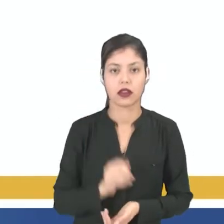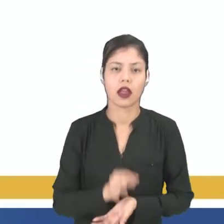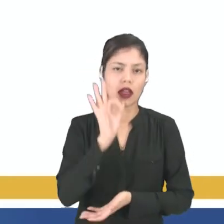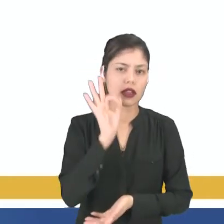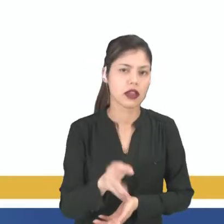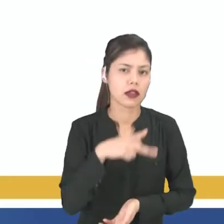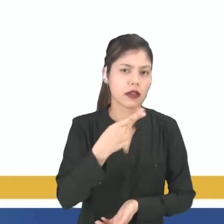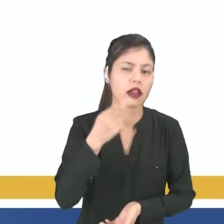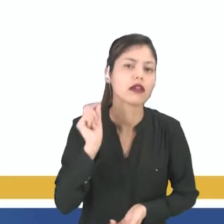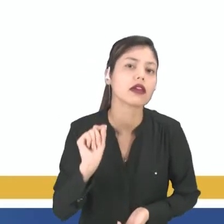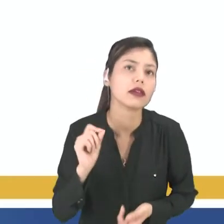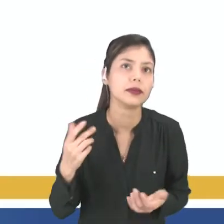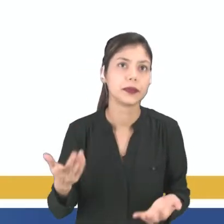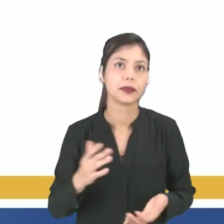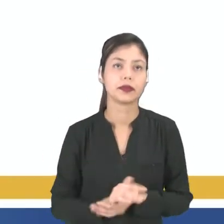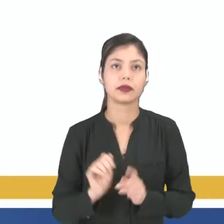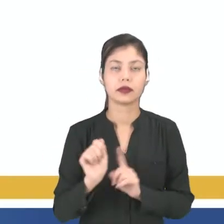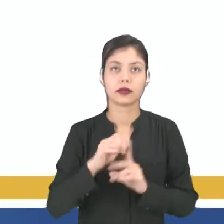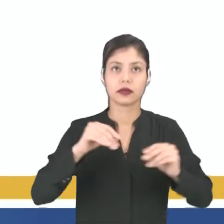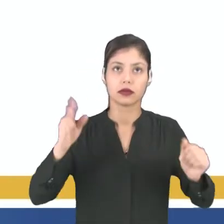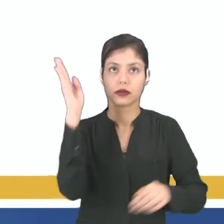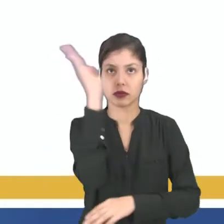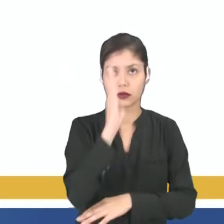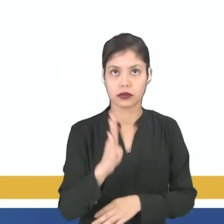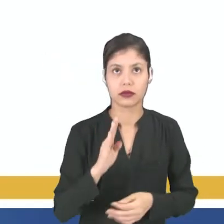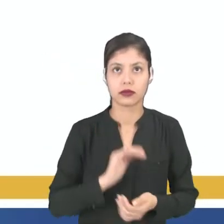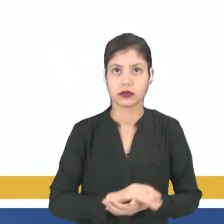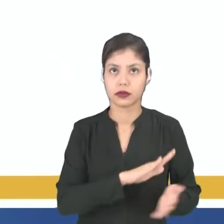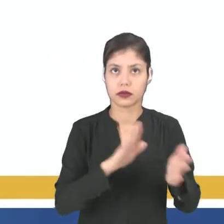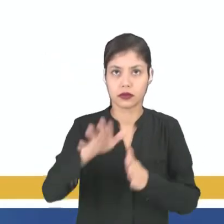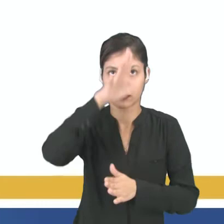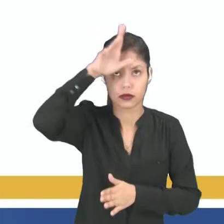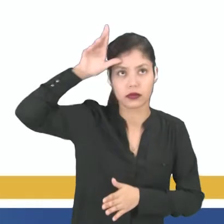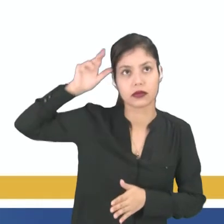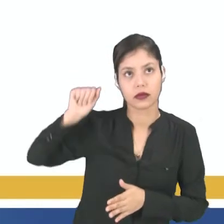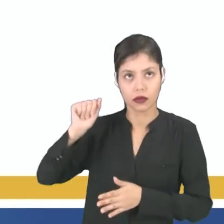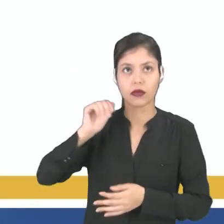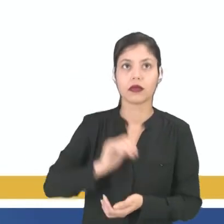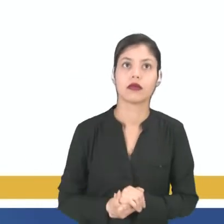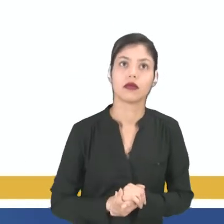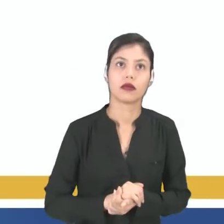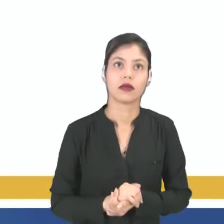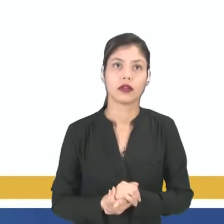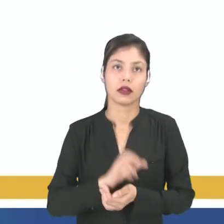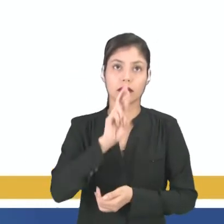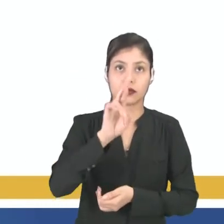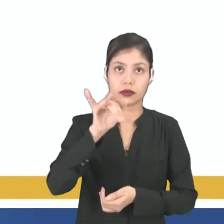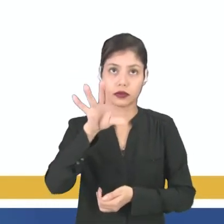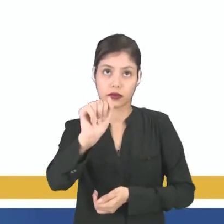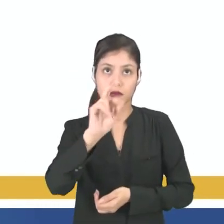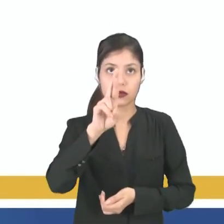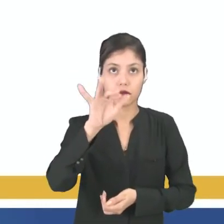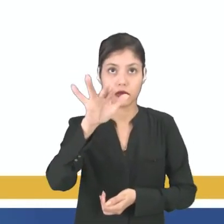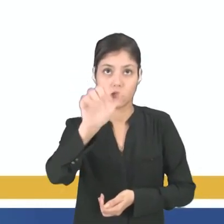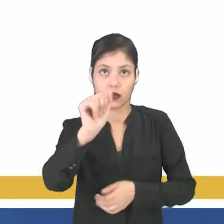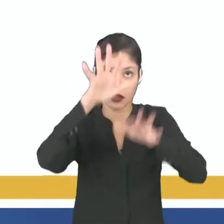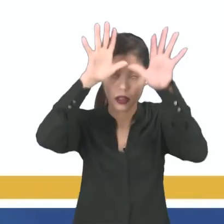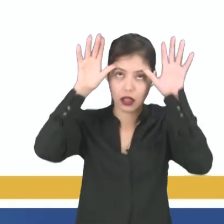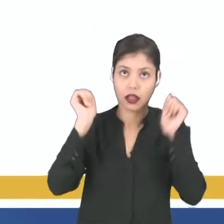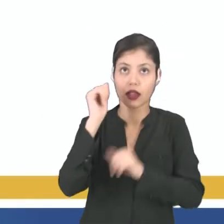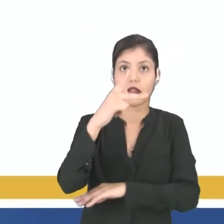é adequado afirmar que a. No território brasileiro fazem parte da chamada Amazônia os estados de Rondônia, Roraima,